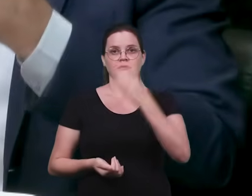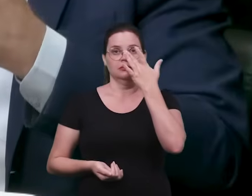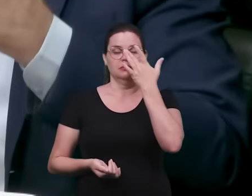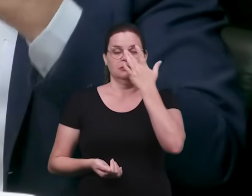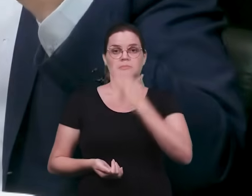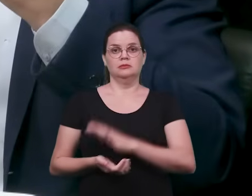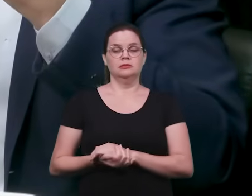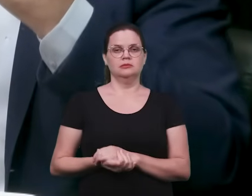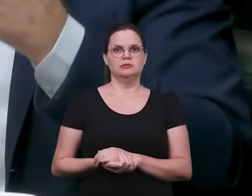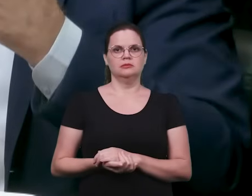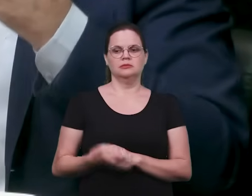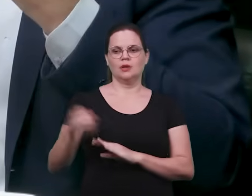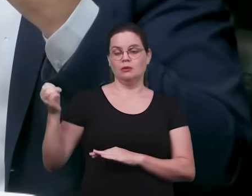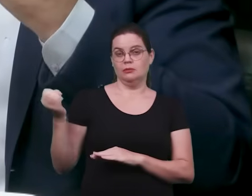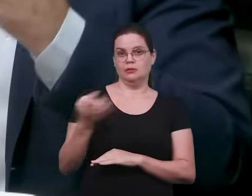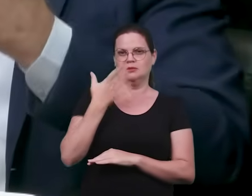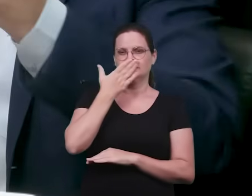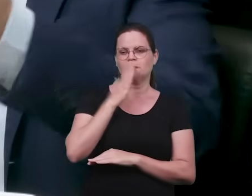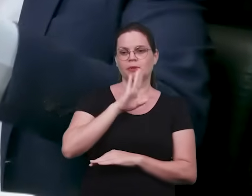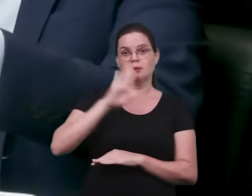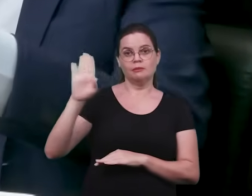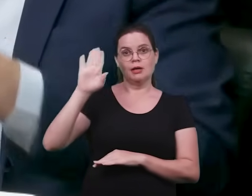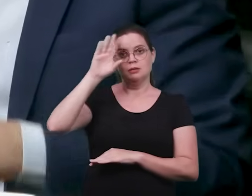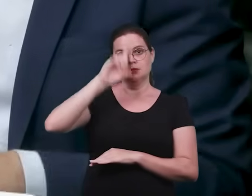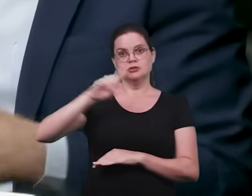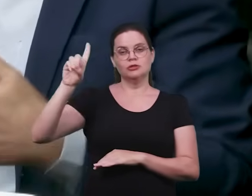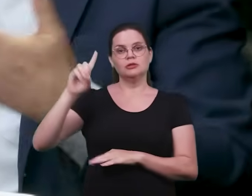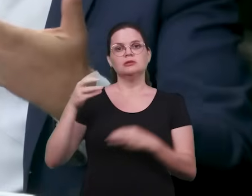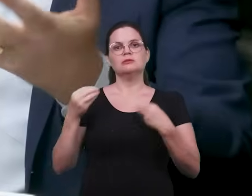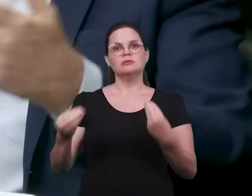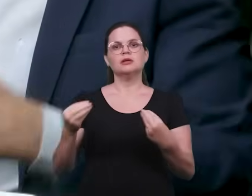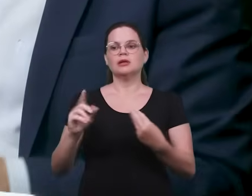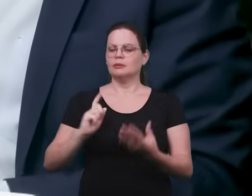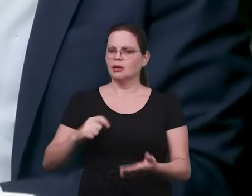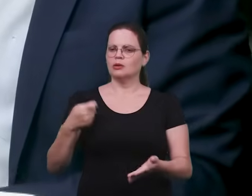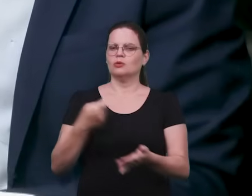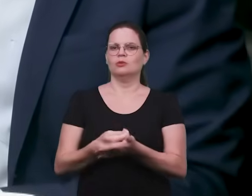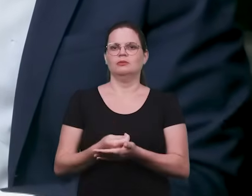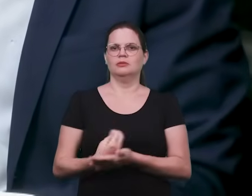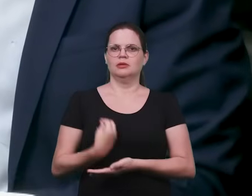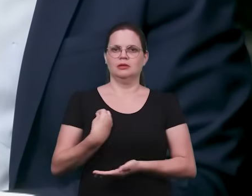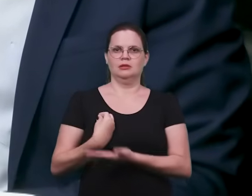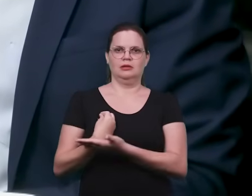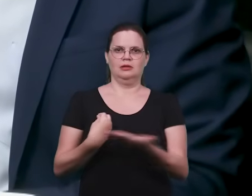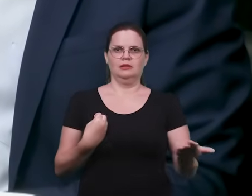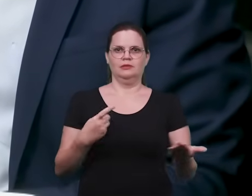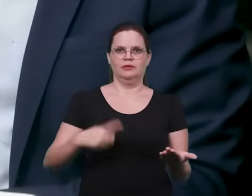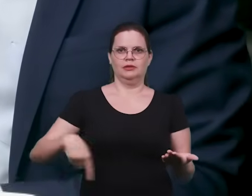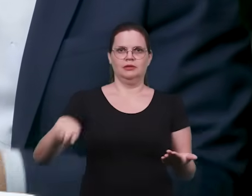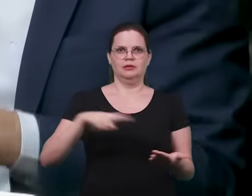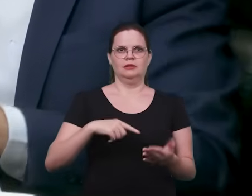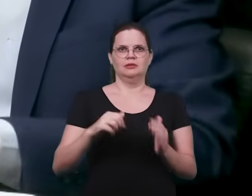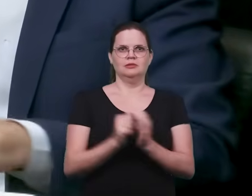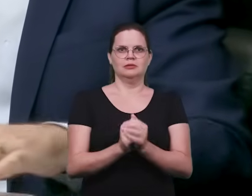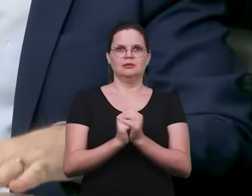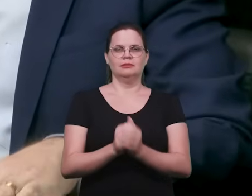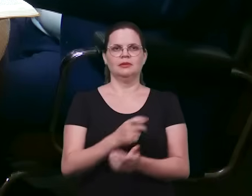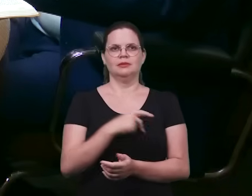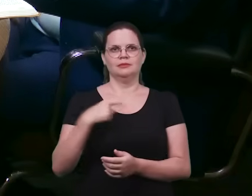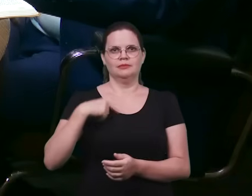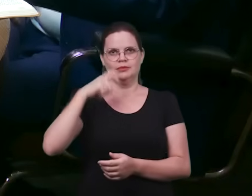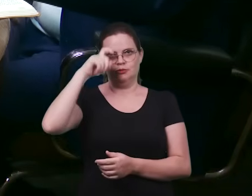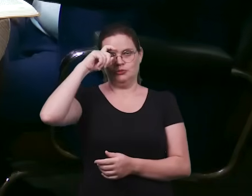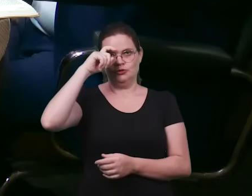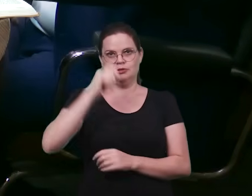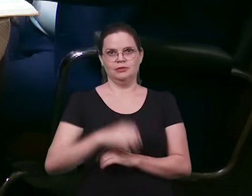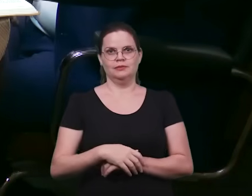dizer assim, promessa que Deus tinha para ele, para que ela pudesse se cumprir na vida deles. Amém.